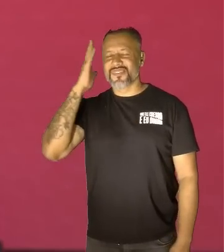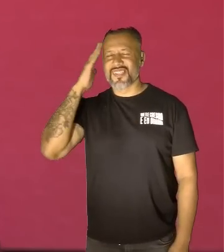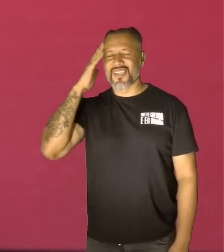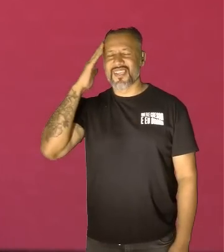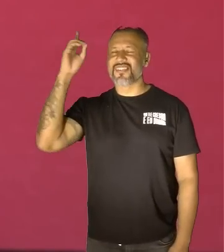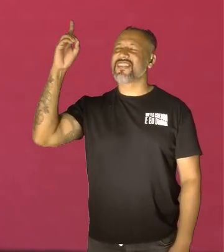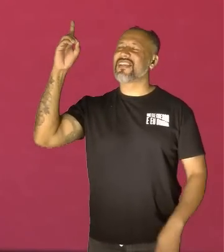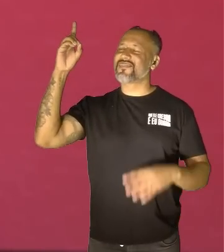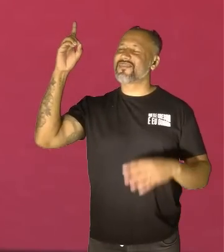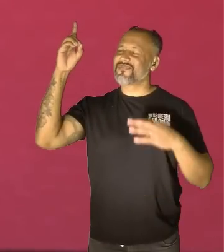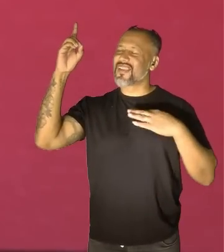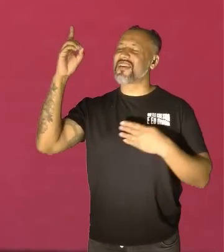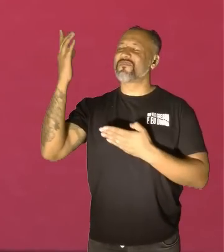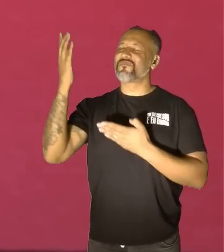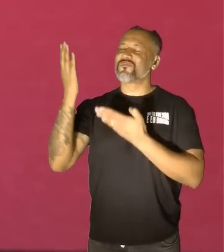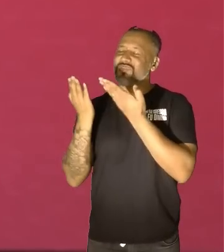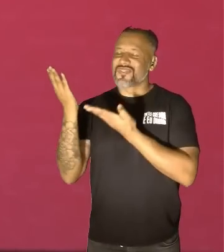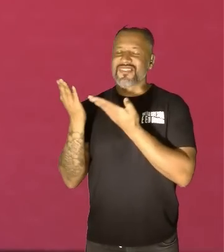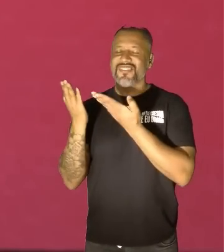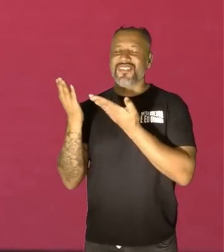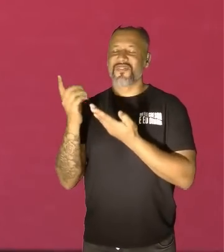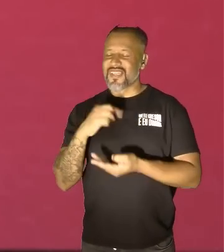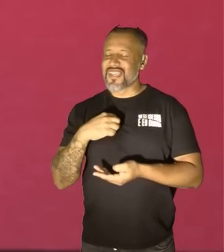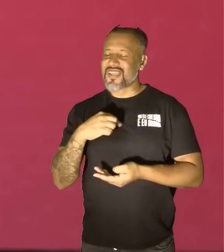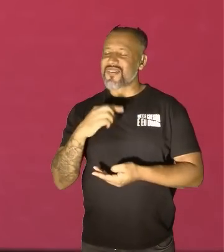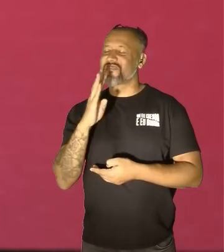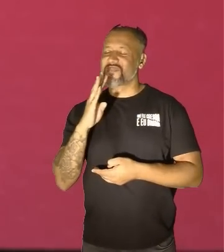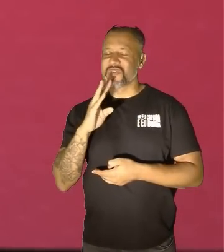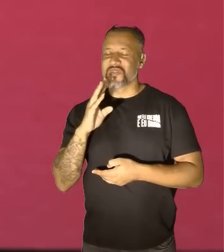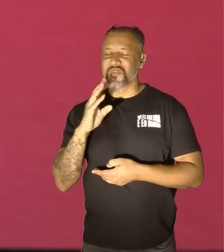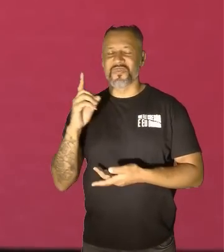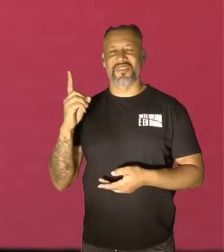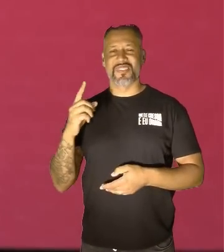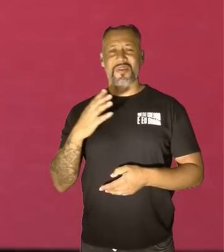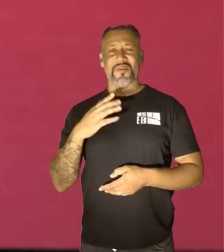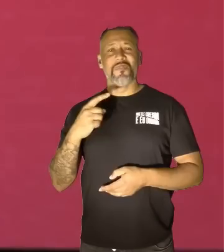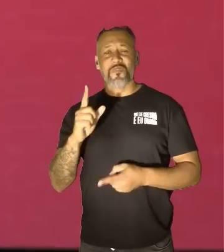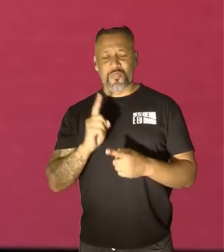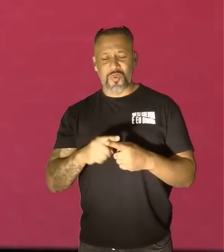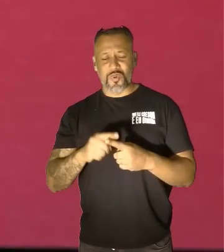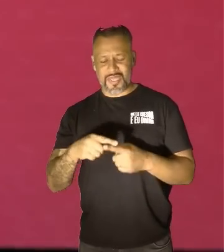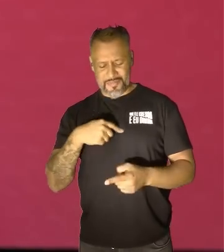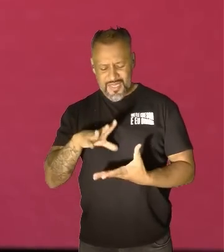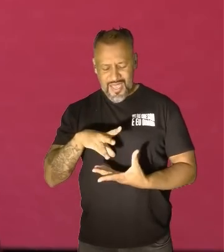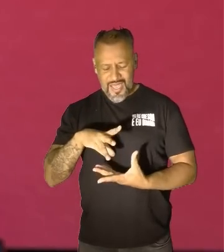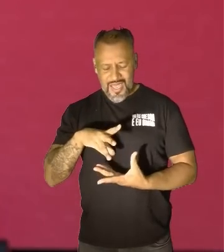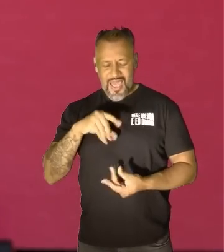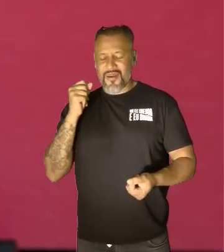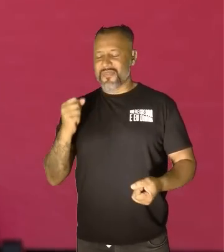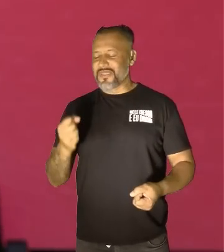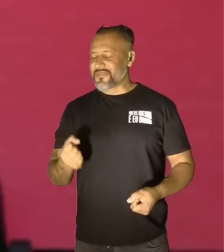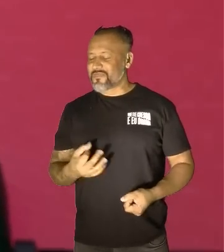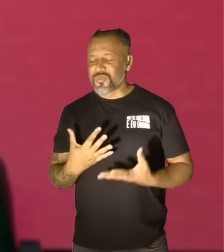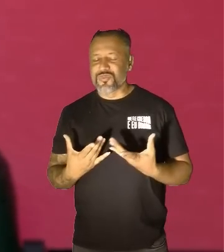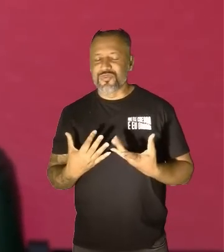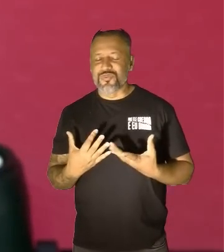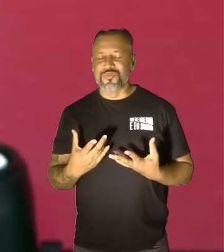sirvo. Eu sei, há fogo na minha alma, há poder no meu espírito.